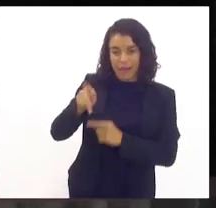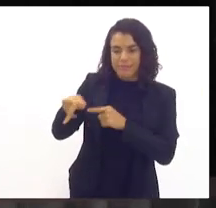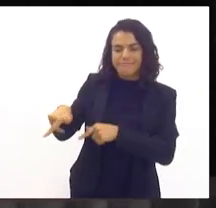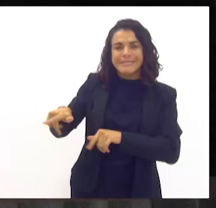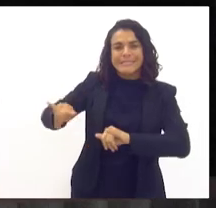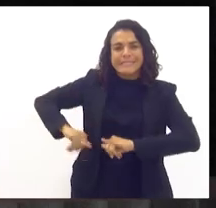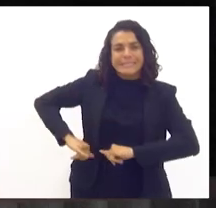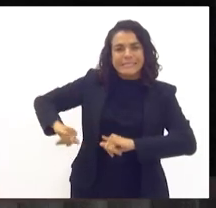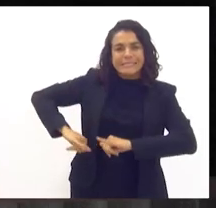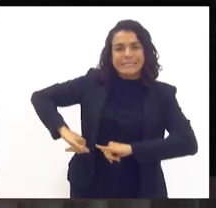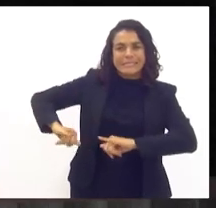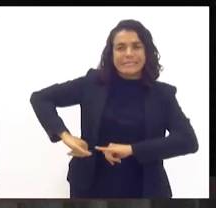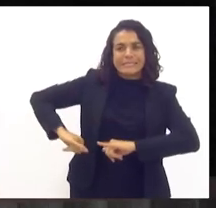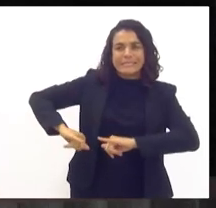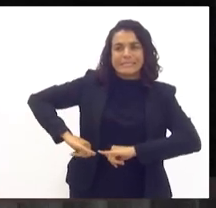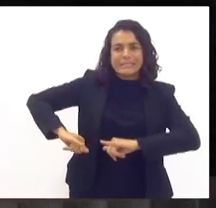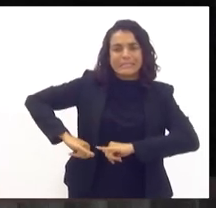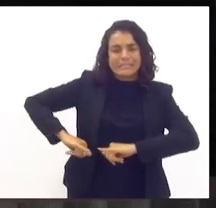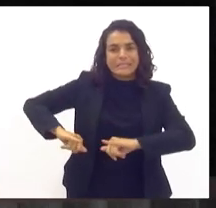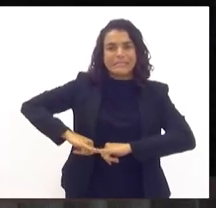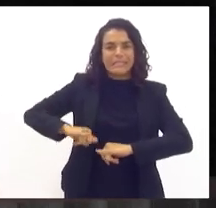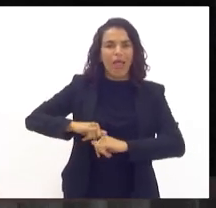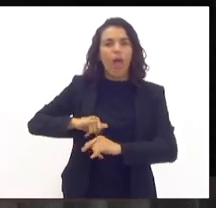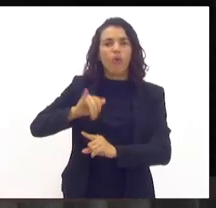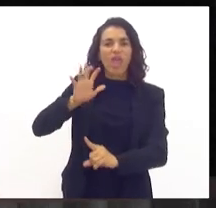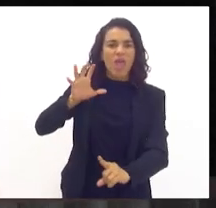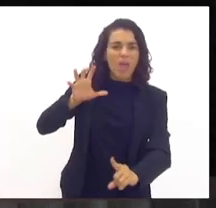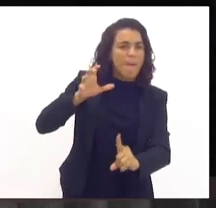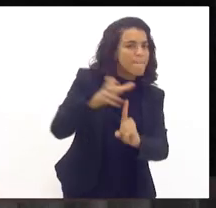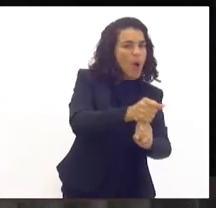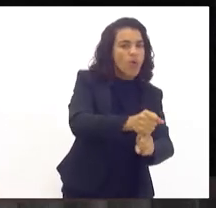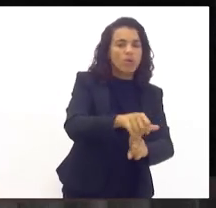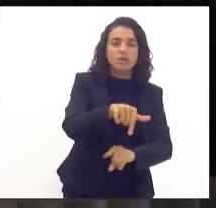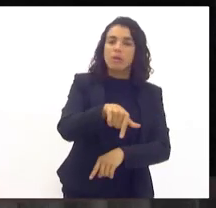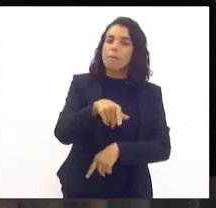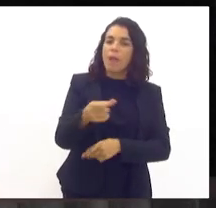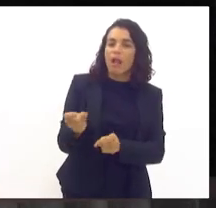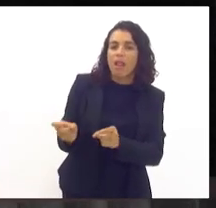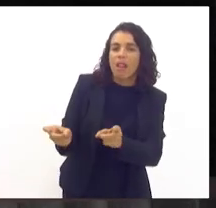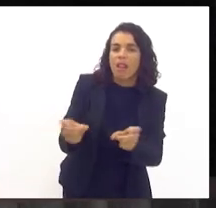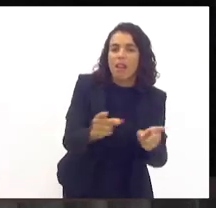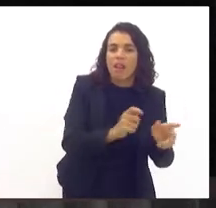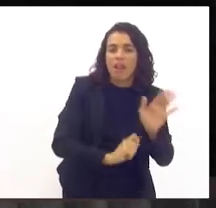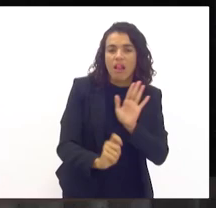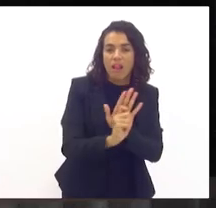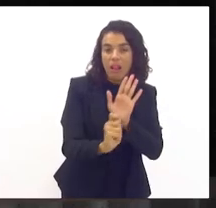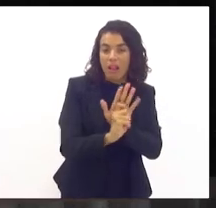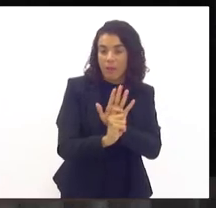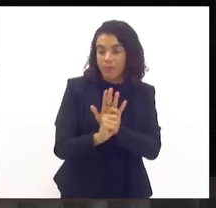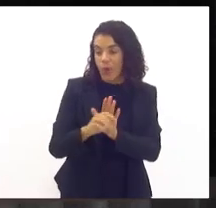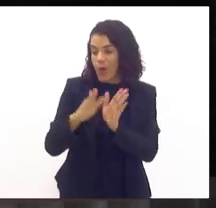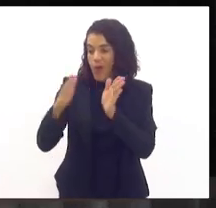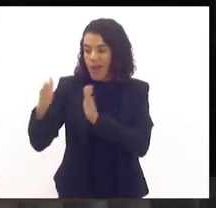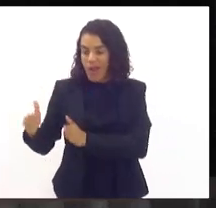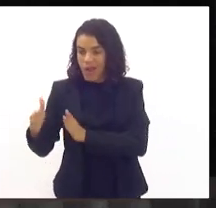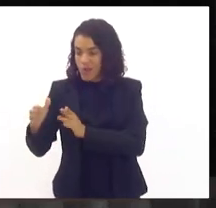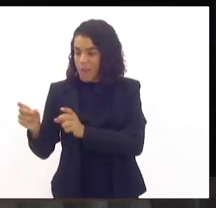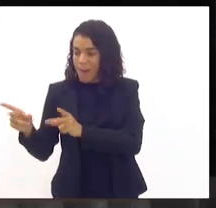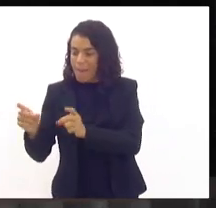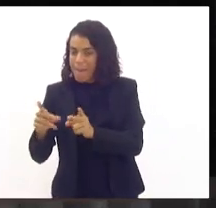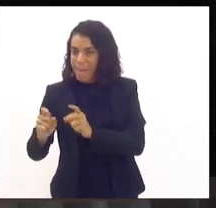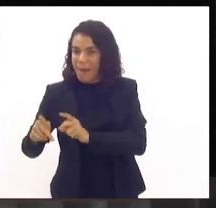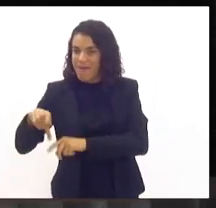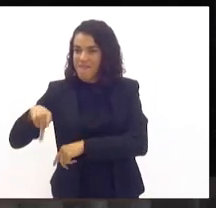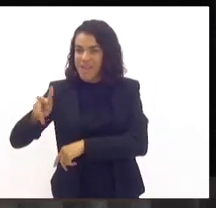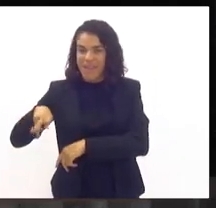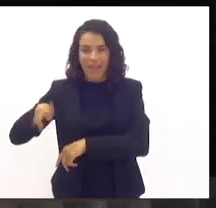que vem sofrendo, tendo ali, dominada pelo narcotráfico. Ainda estão brigando. De um lado briga Vila Kennedy, do outro lado